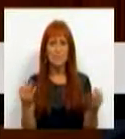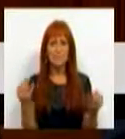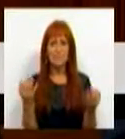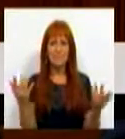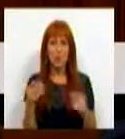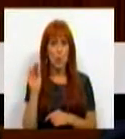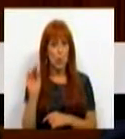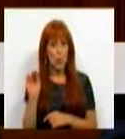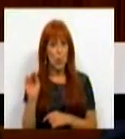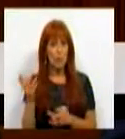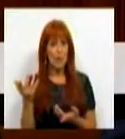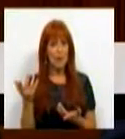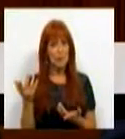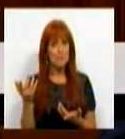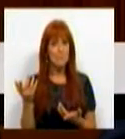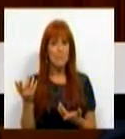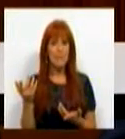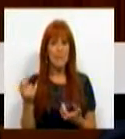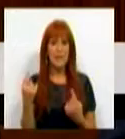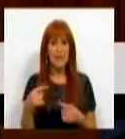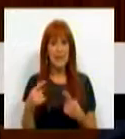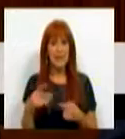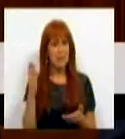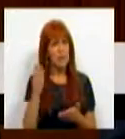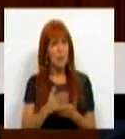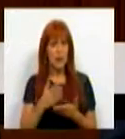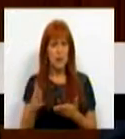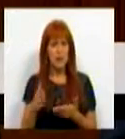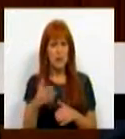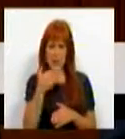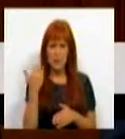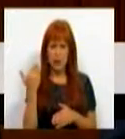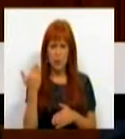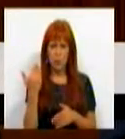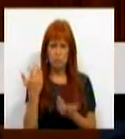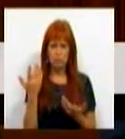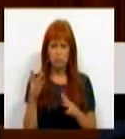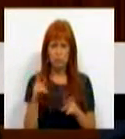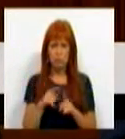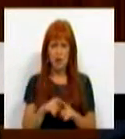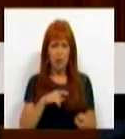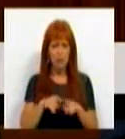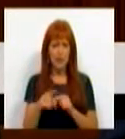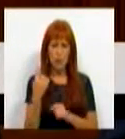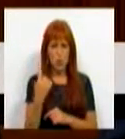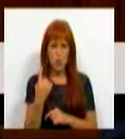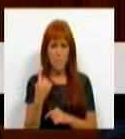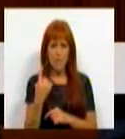facto, o banco teve desde cedo, portanto, uma política